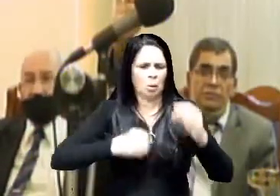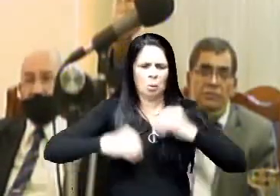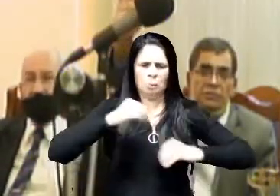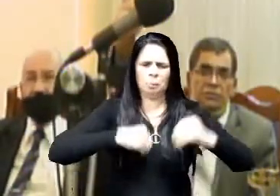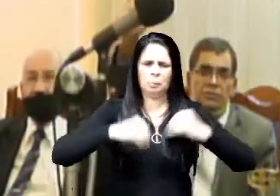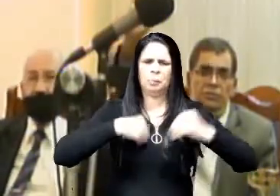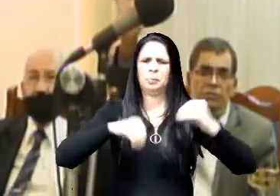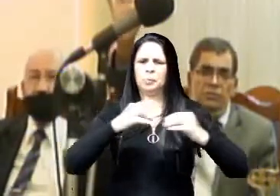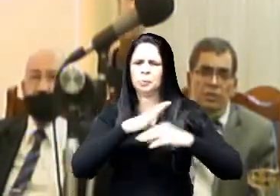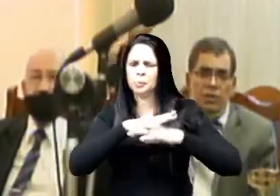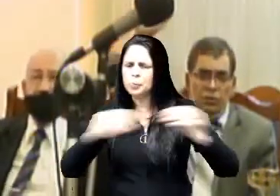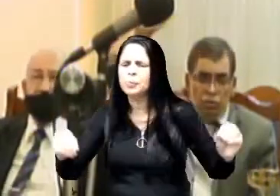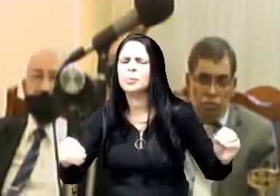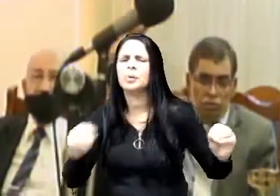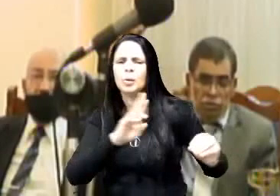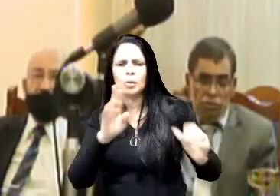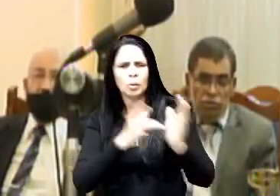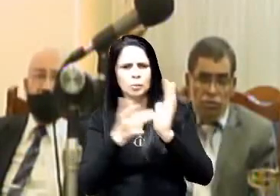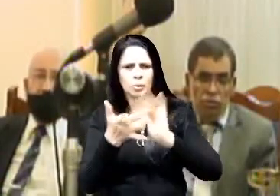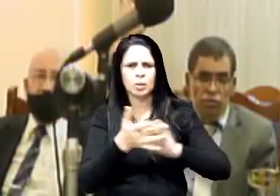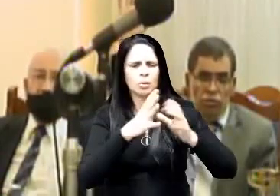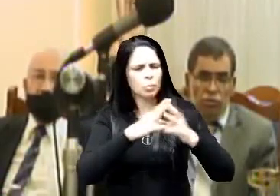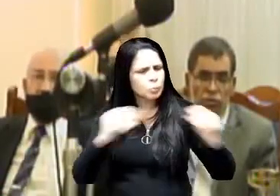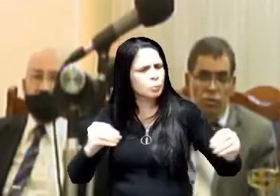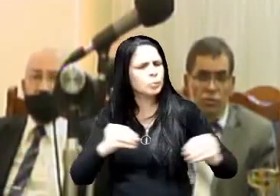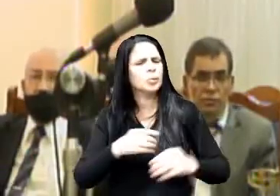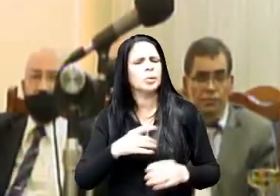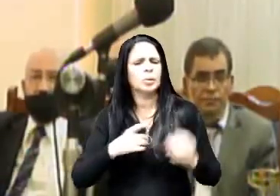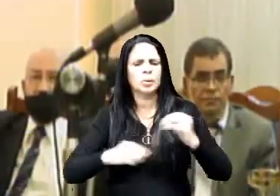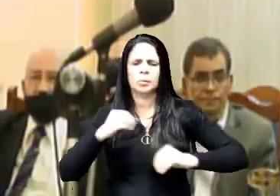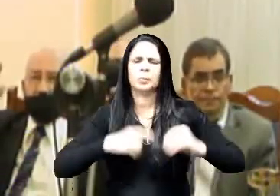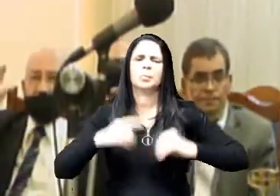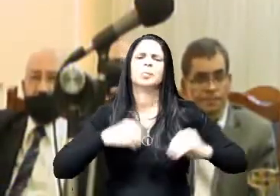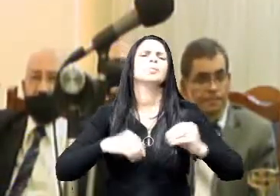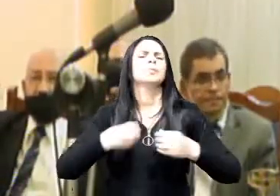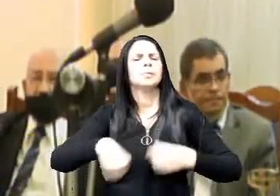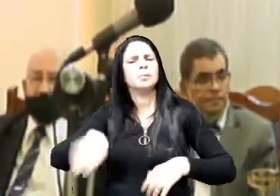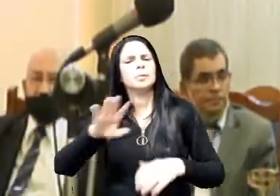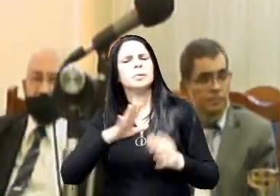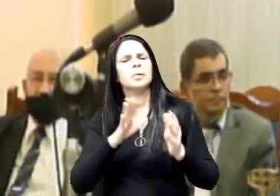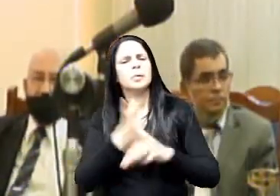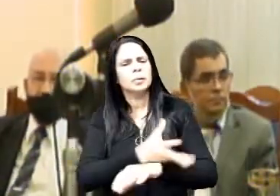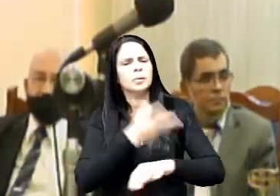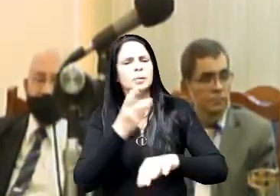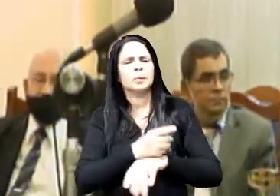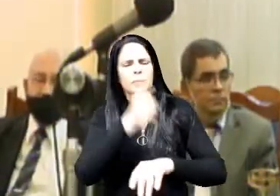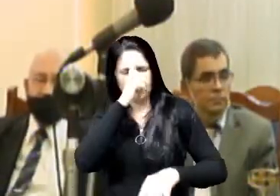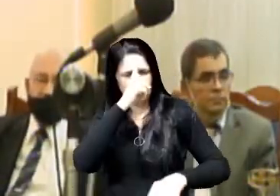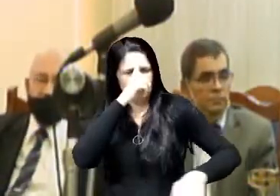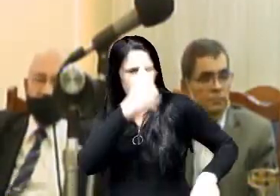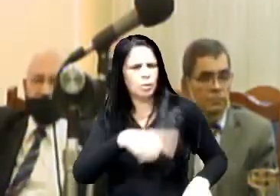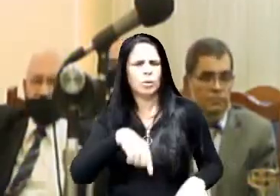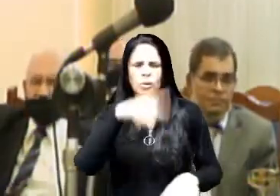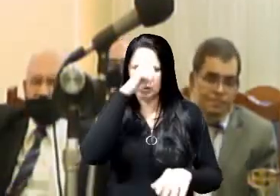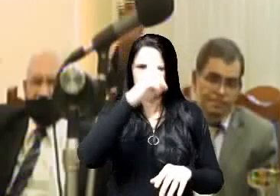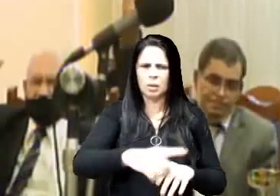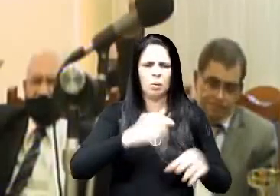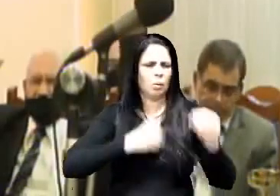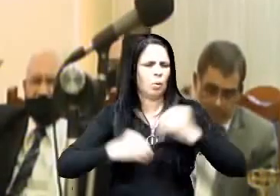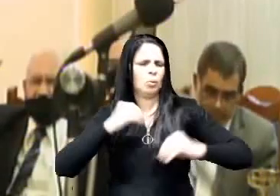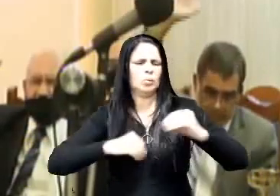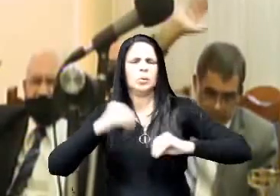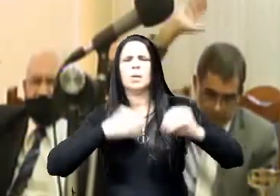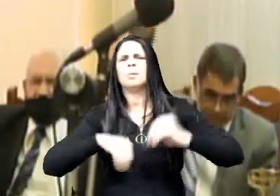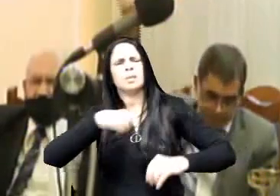depressão vai embora, em nome de Jesus, vai embora, a igreja levanta a mão e dá glória a Deus, e eu ordeno em nome de Jesus, essa